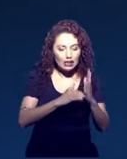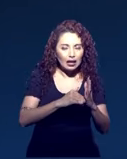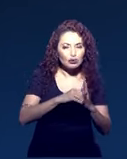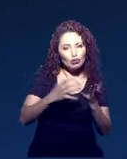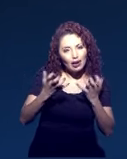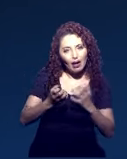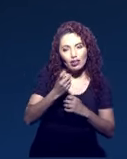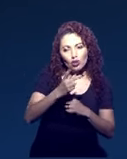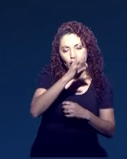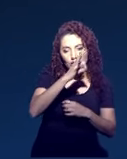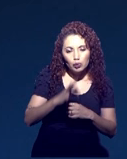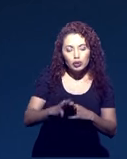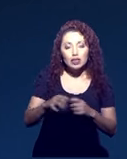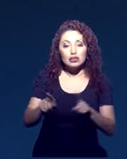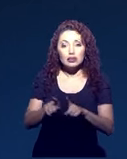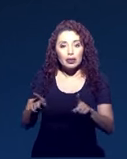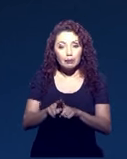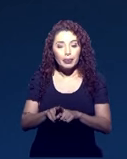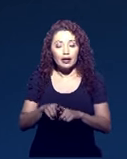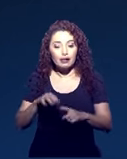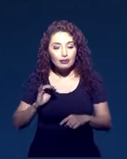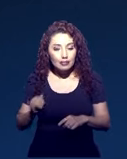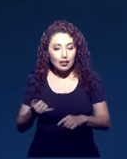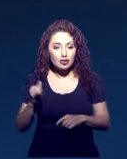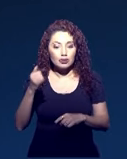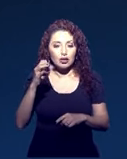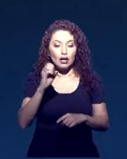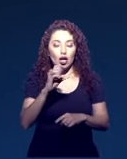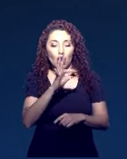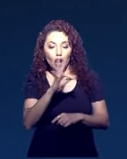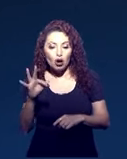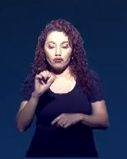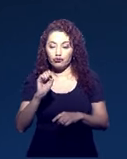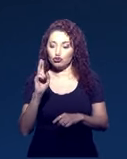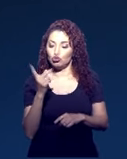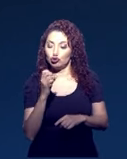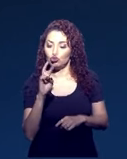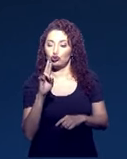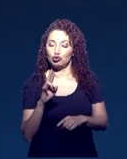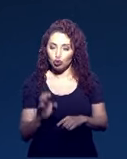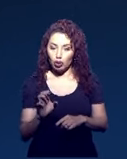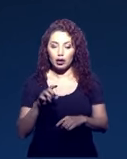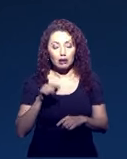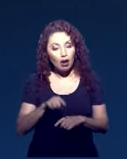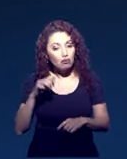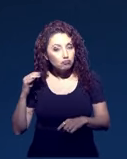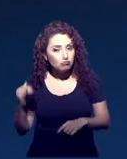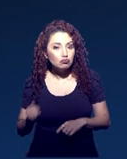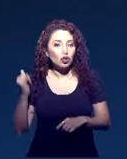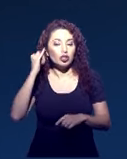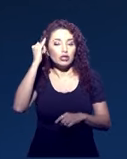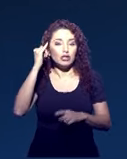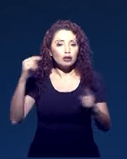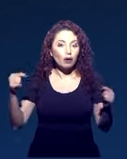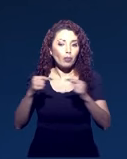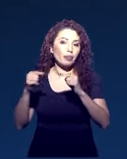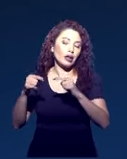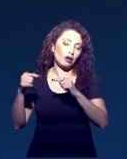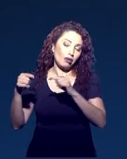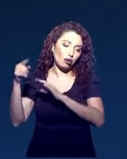importante e a outra é a taxação dos Fundos offshore que também são cruciais pros planos do ministro